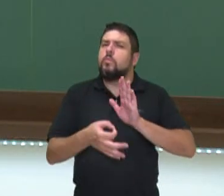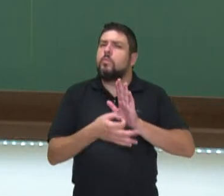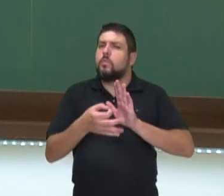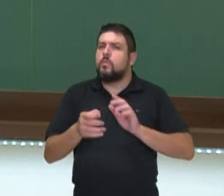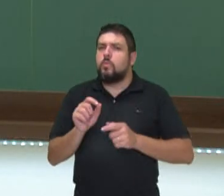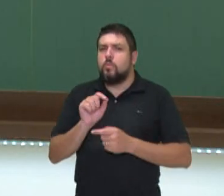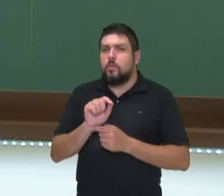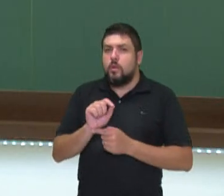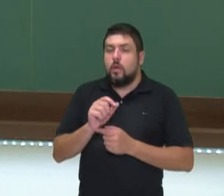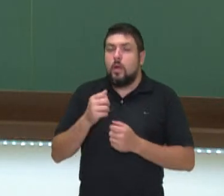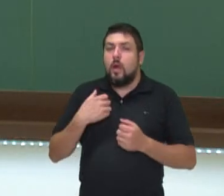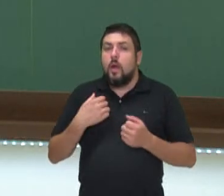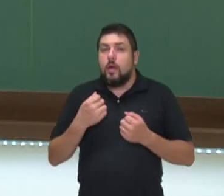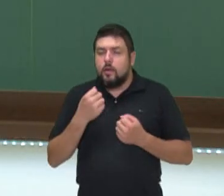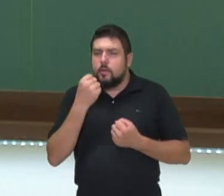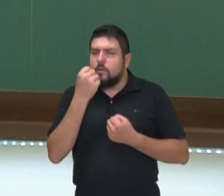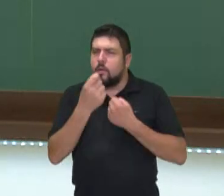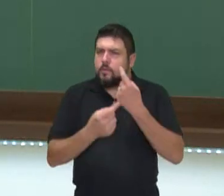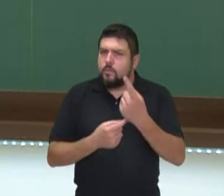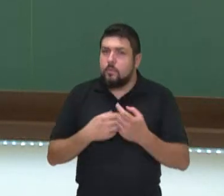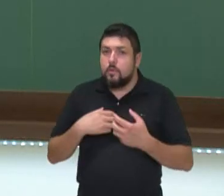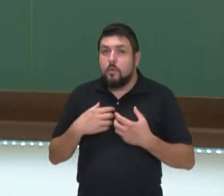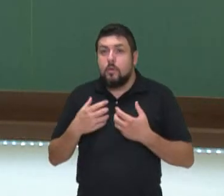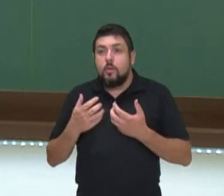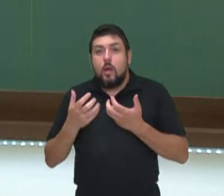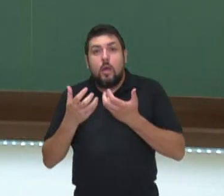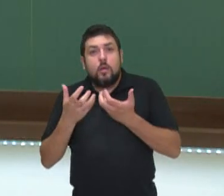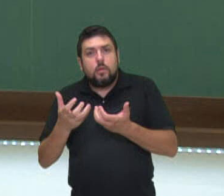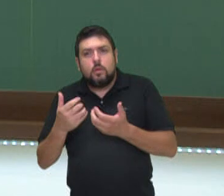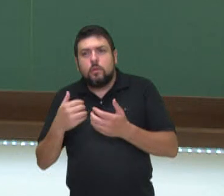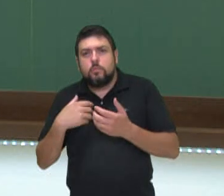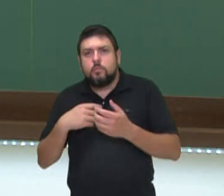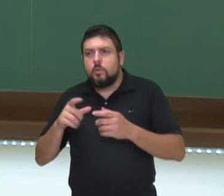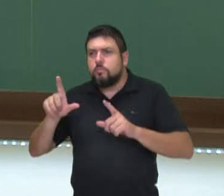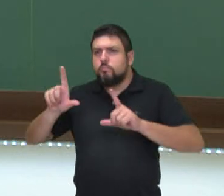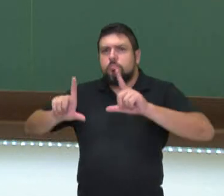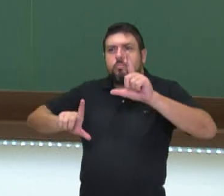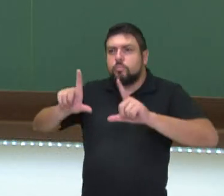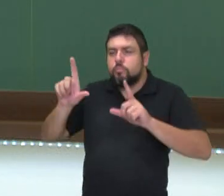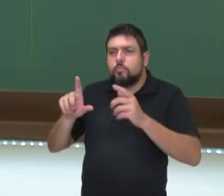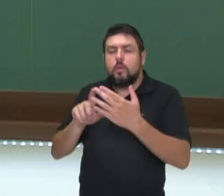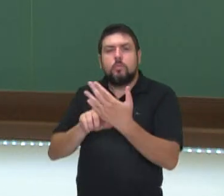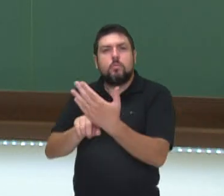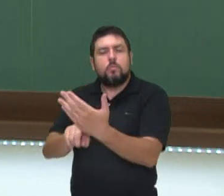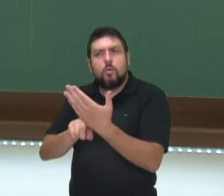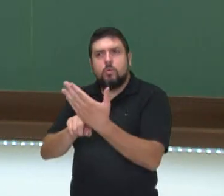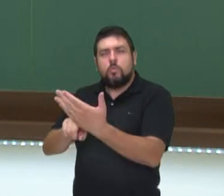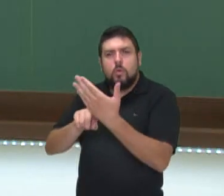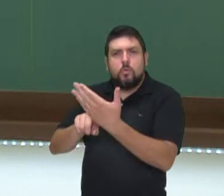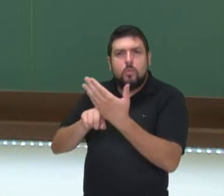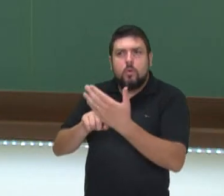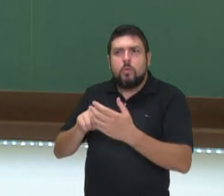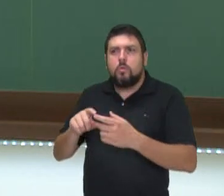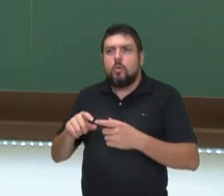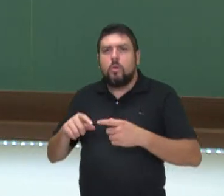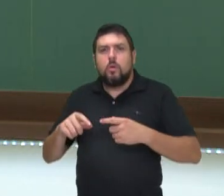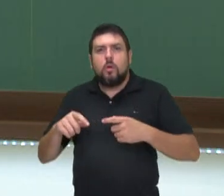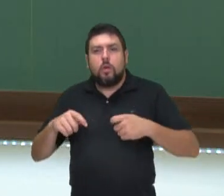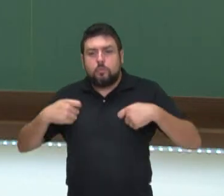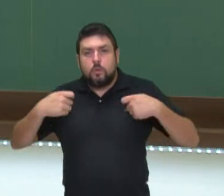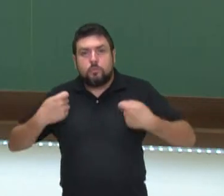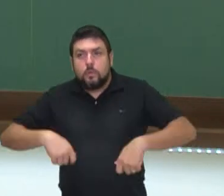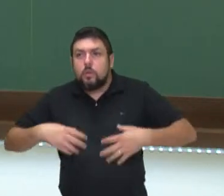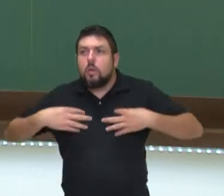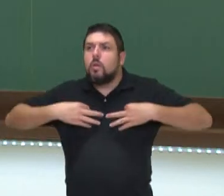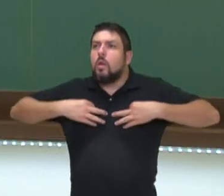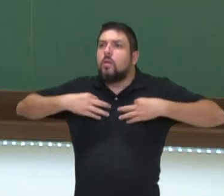às vezes, eles querem entrar dentro da casa da gente pela mídia e dizer o que a gente pode, tem que vestir, o que a gente